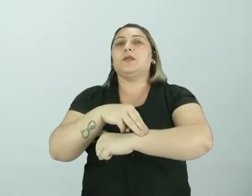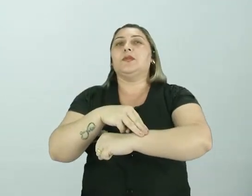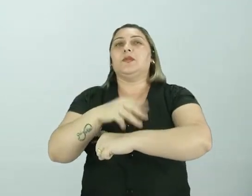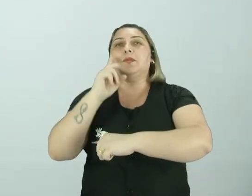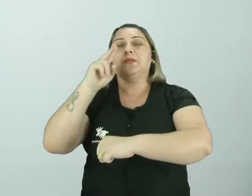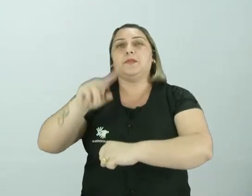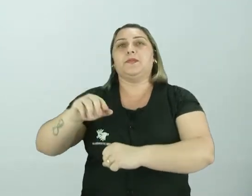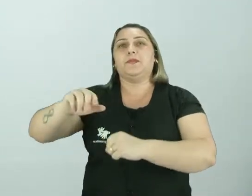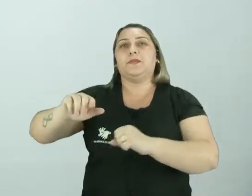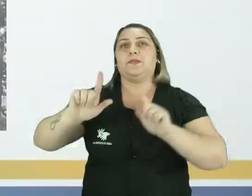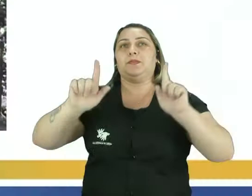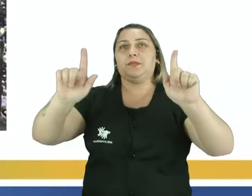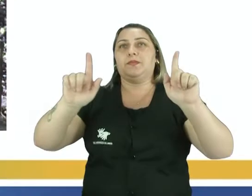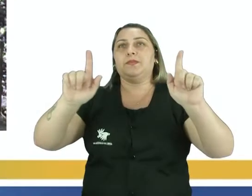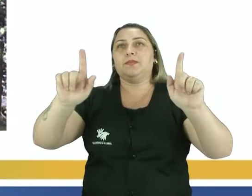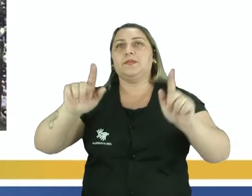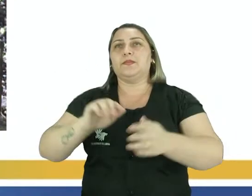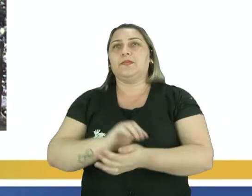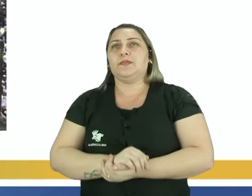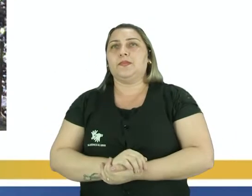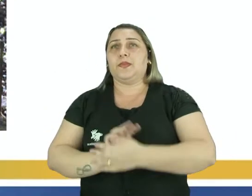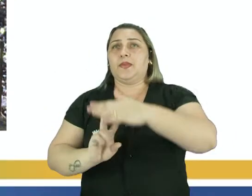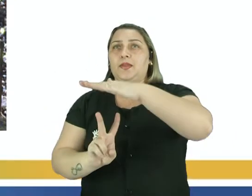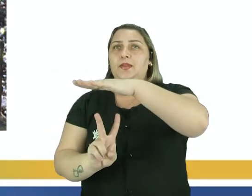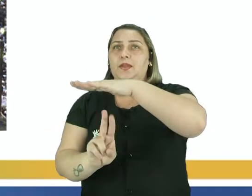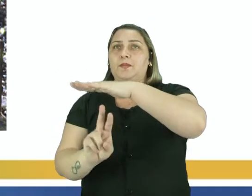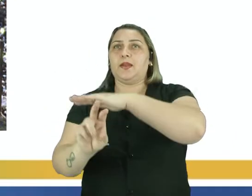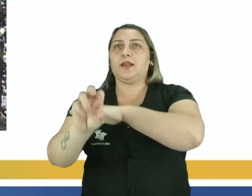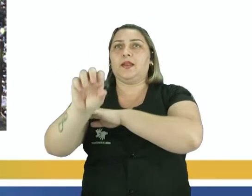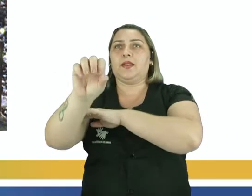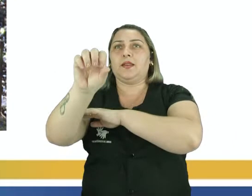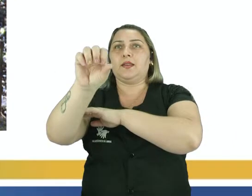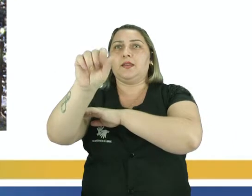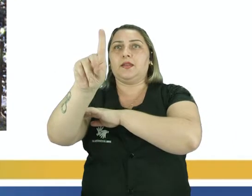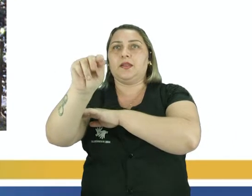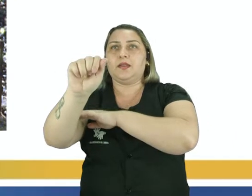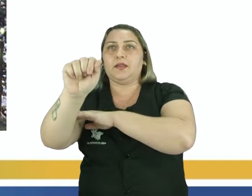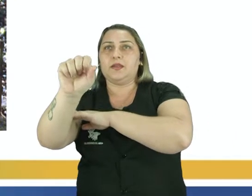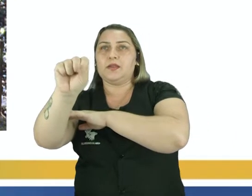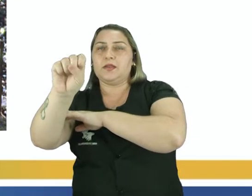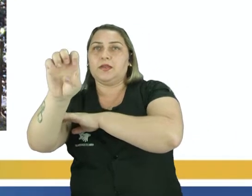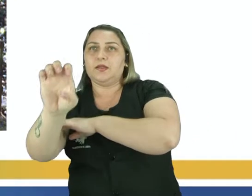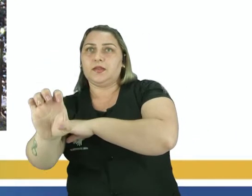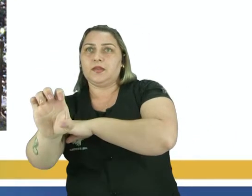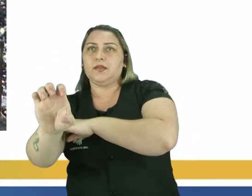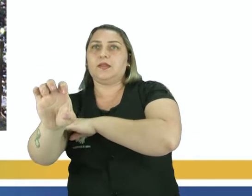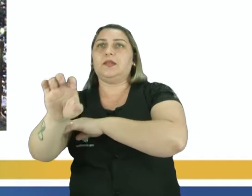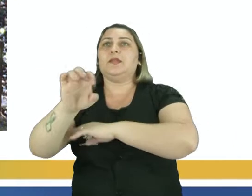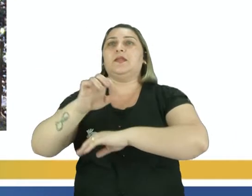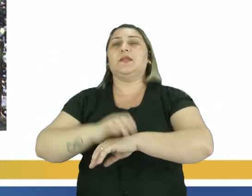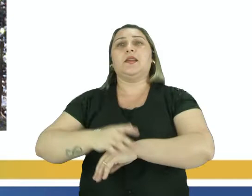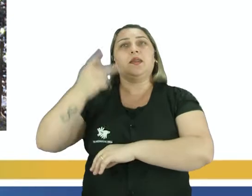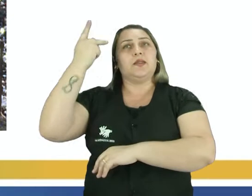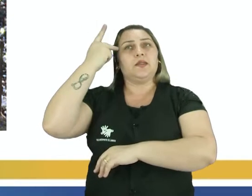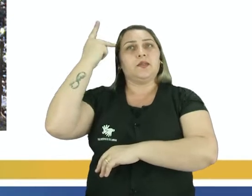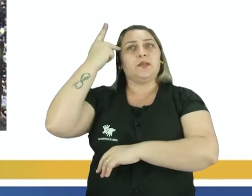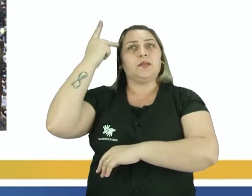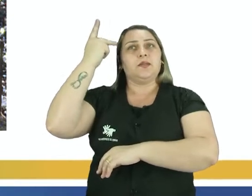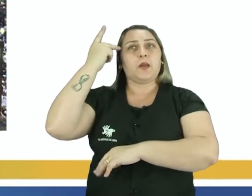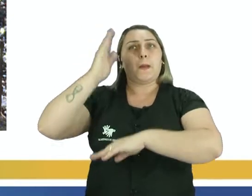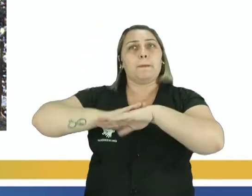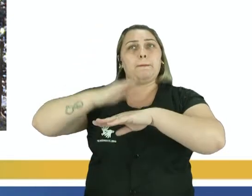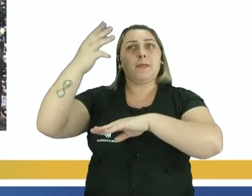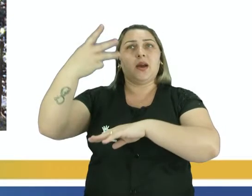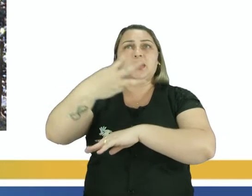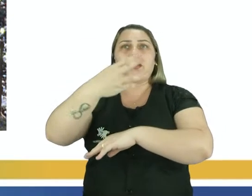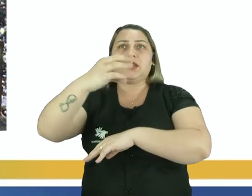gente observar. Olhem aí. A gente tem aqui uma manifestação que aconteceu lá em São Paulo, na Praça da